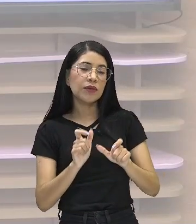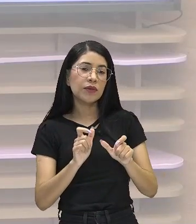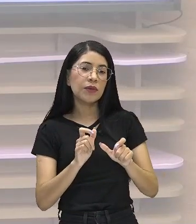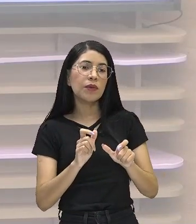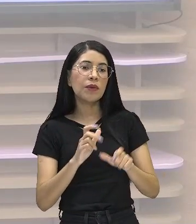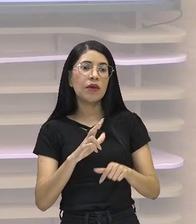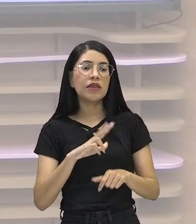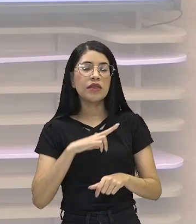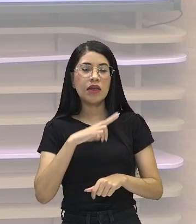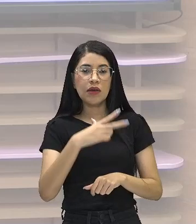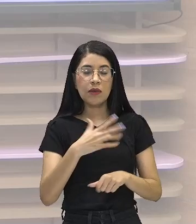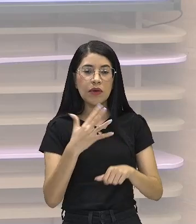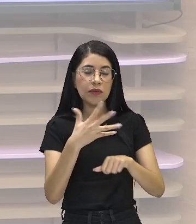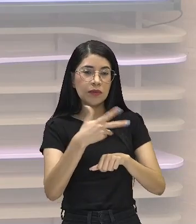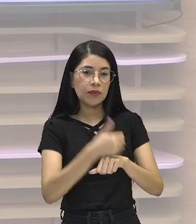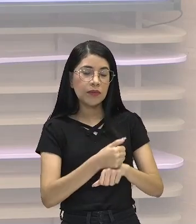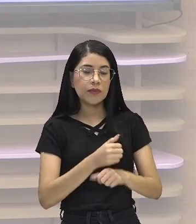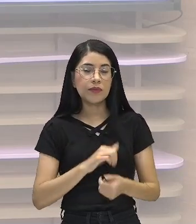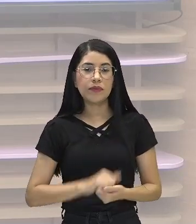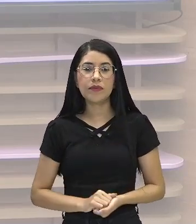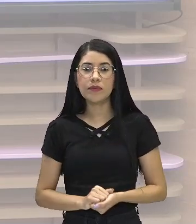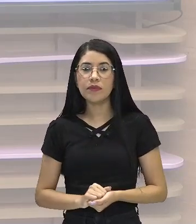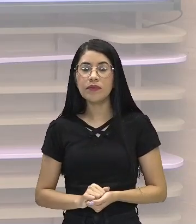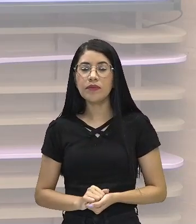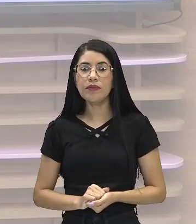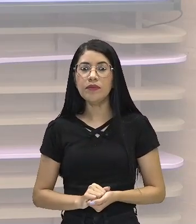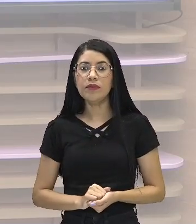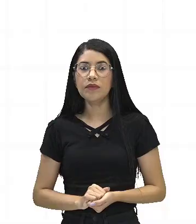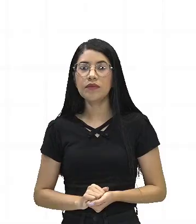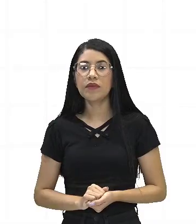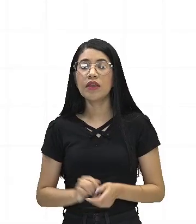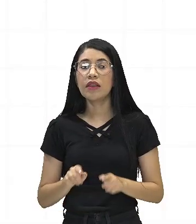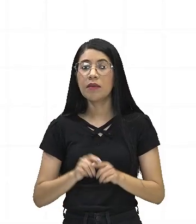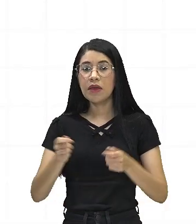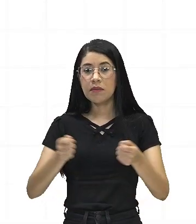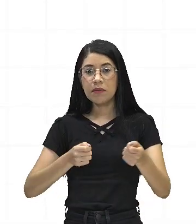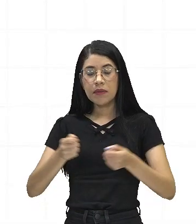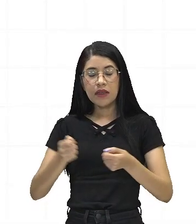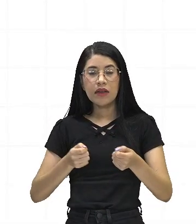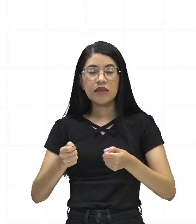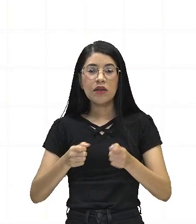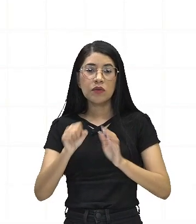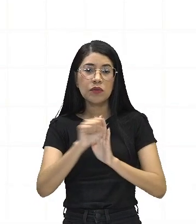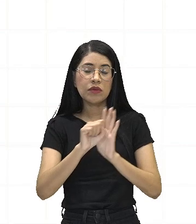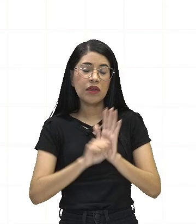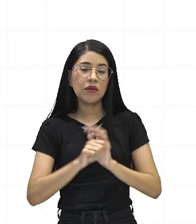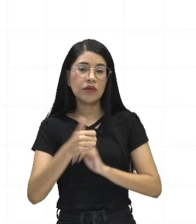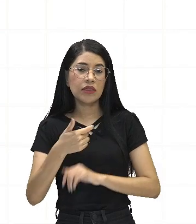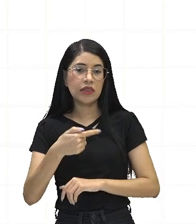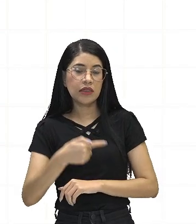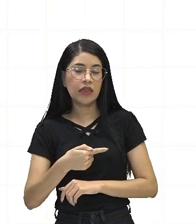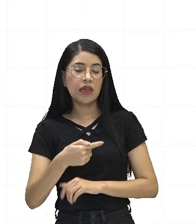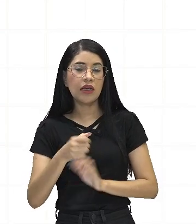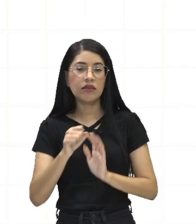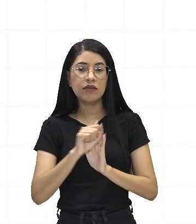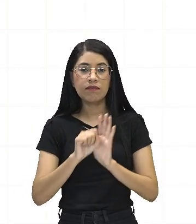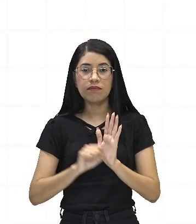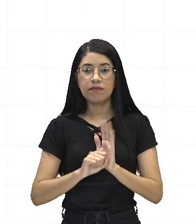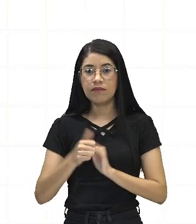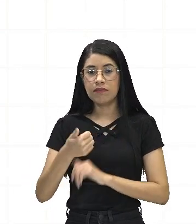pelos colonizadores portugueses. Temos também a atividade da mineração durante os séculos XVII, século